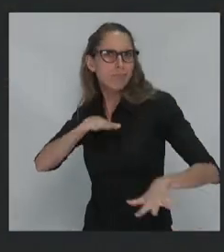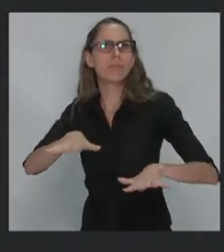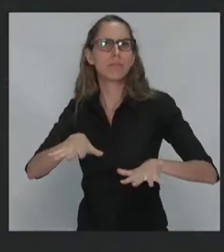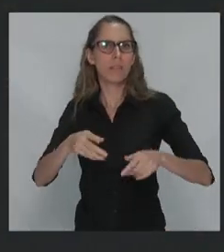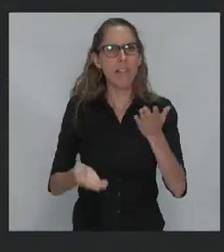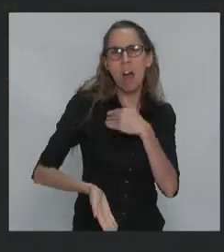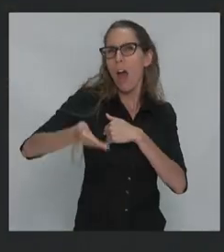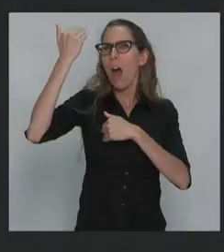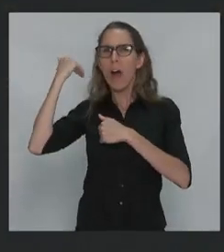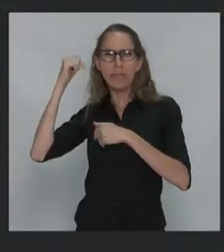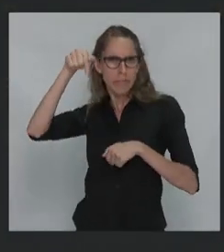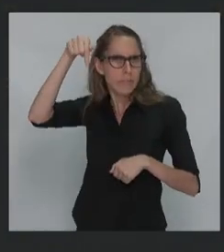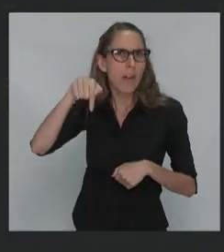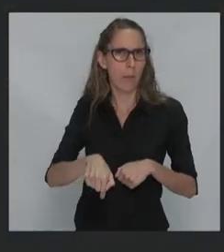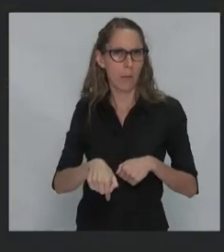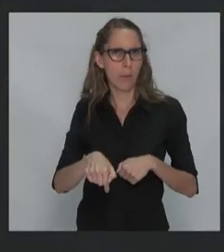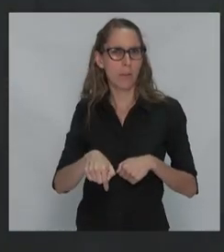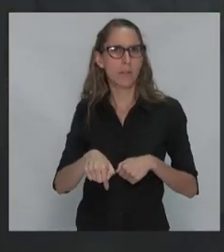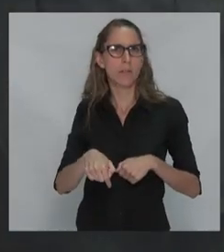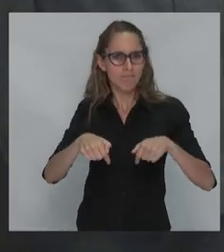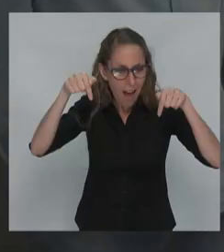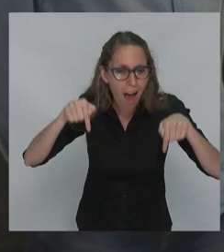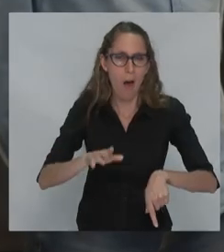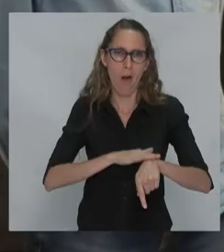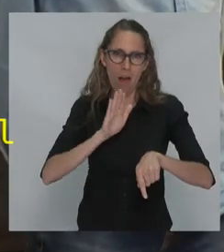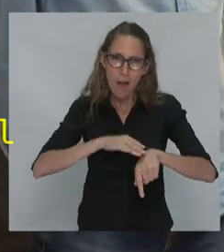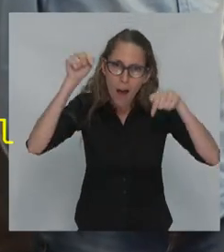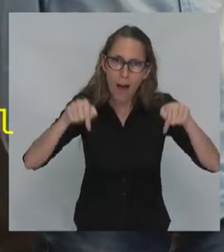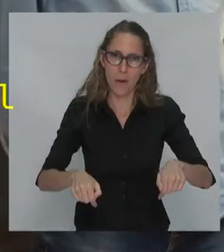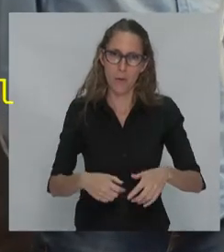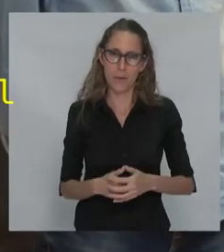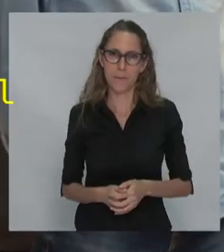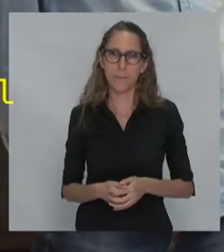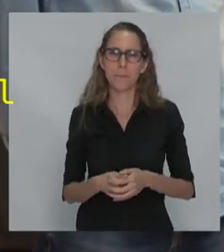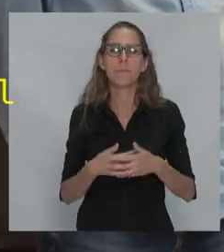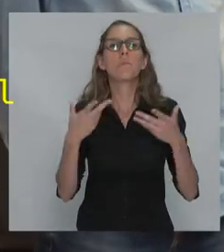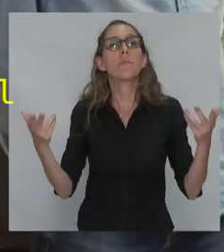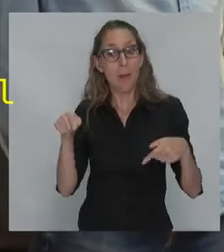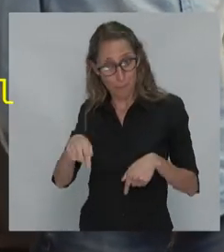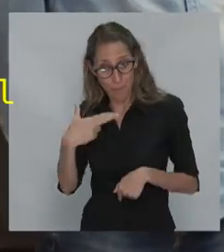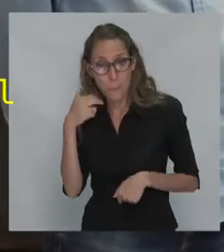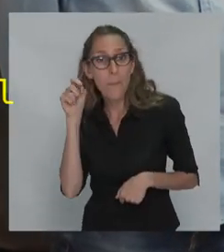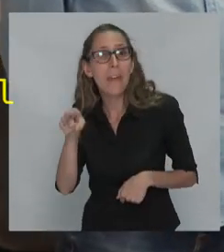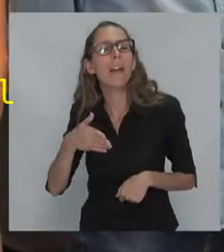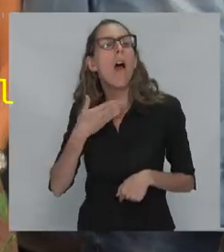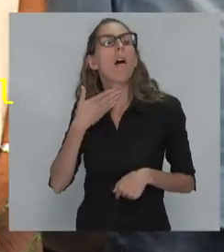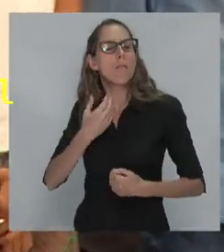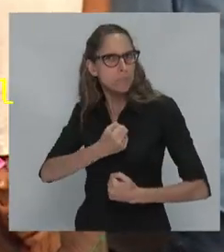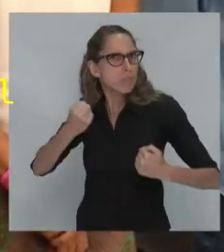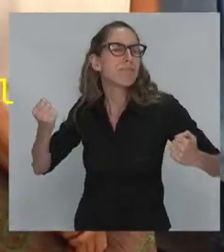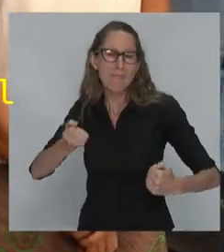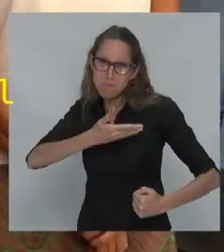o hoje, o agora. Na voz de minha filha se fará ouvir